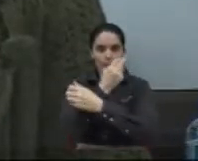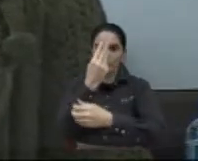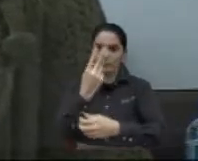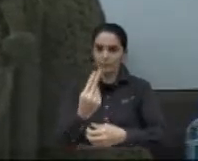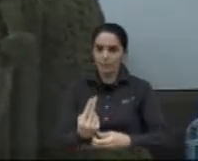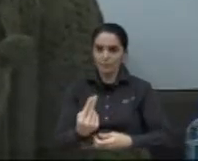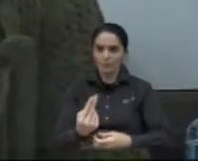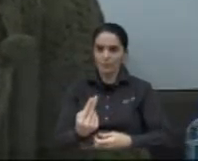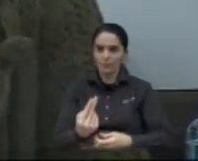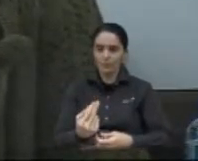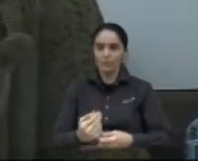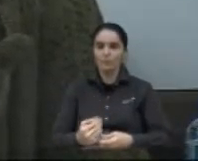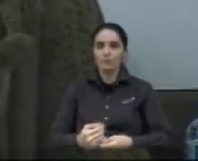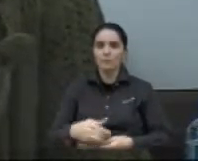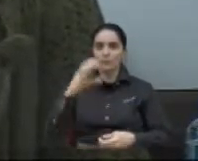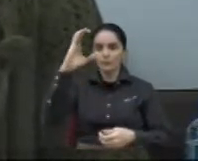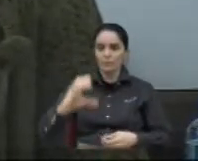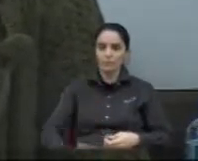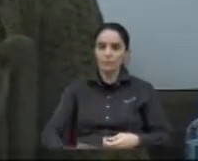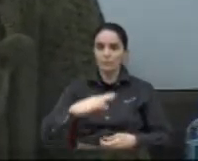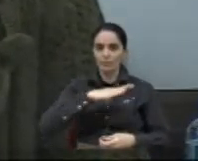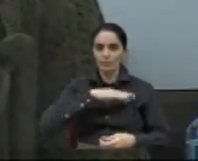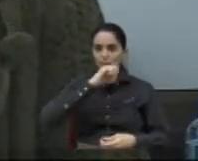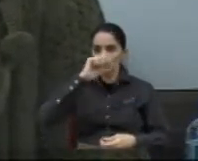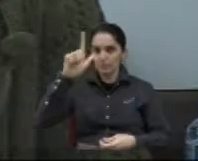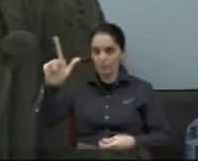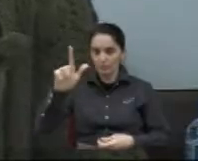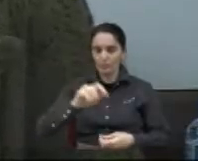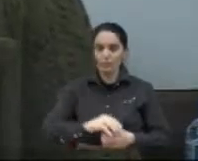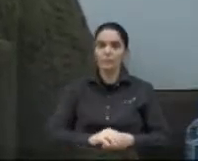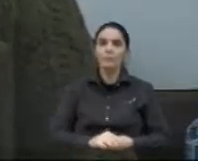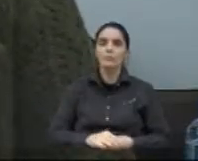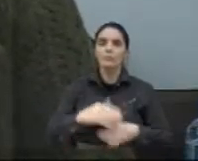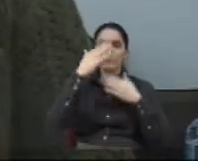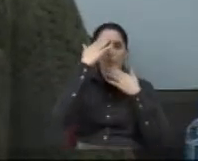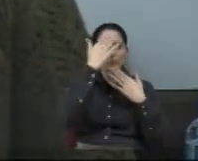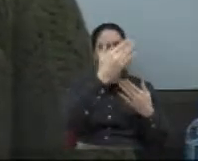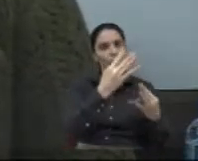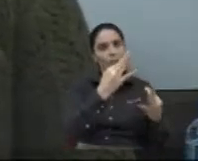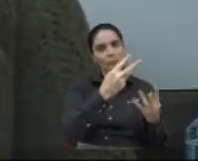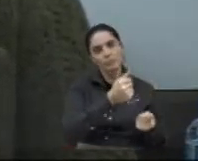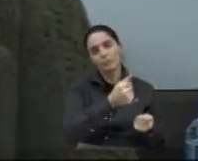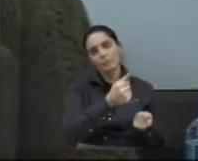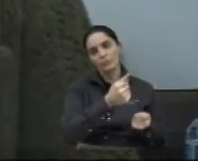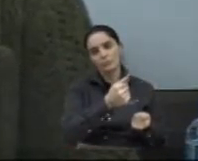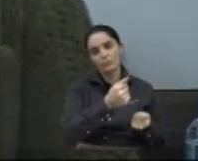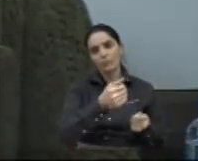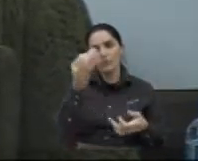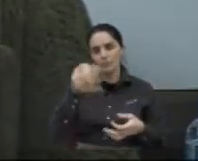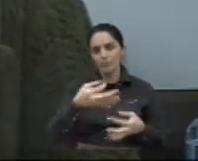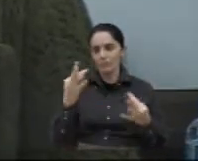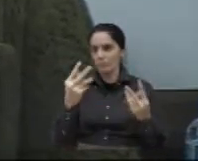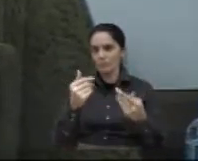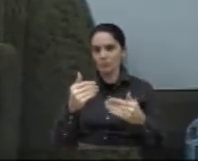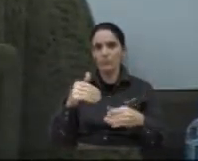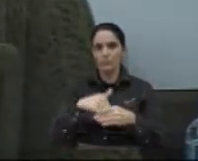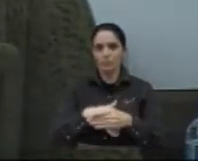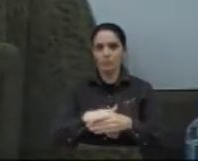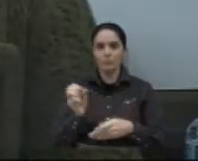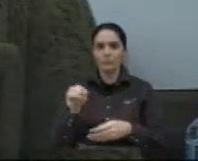que é o que ele realmente é. Muito obrigada a todos, tenho certeza que terei o apoio de vocês